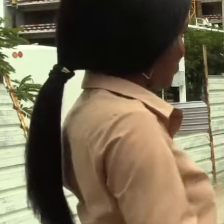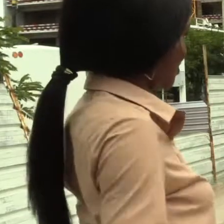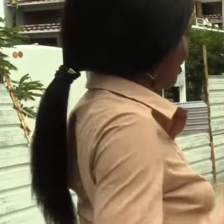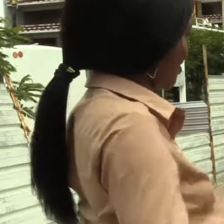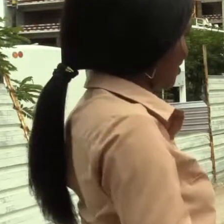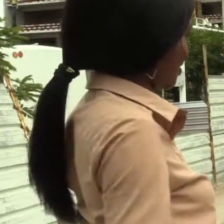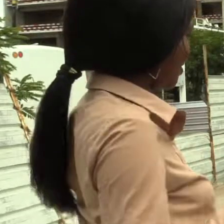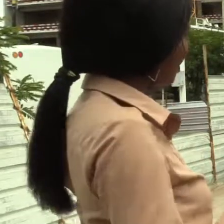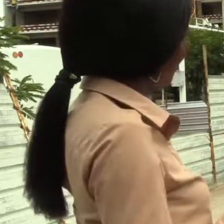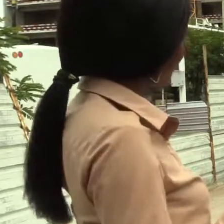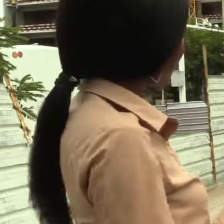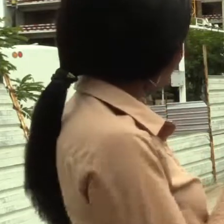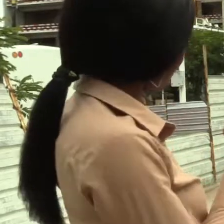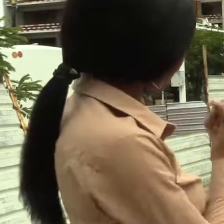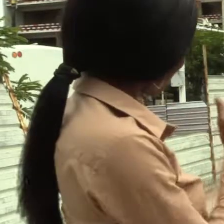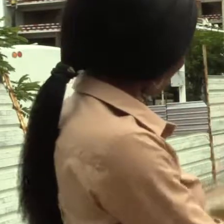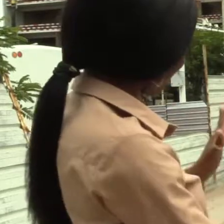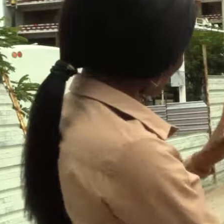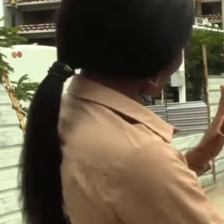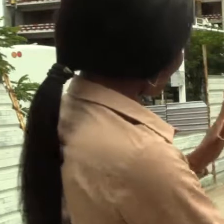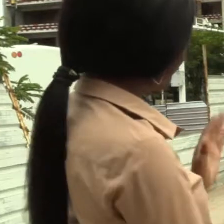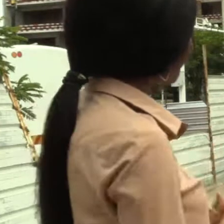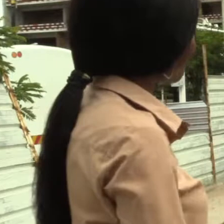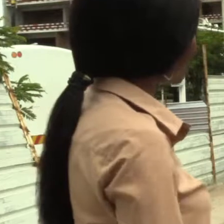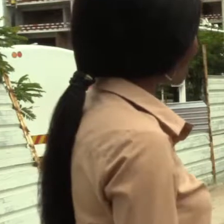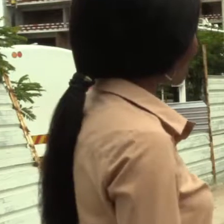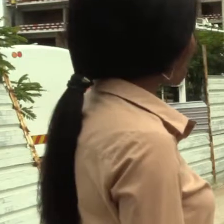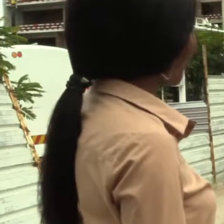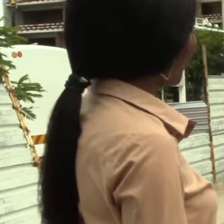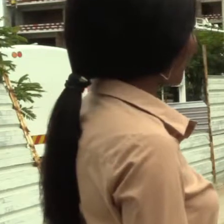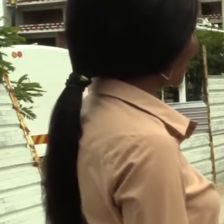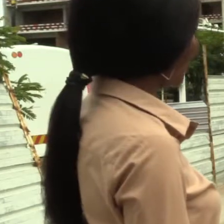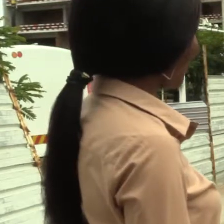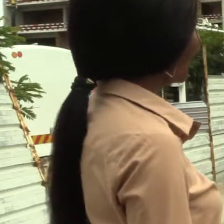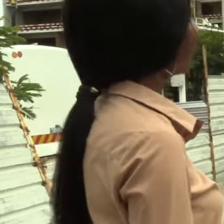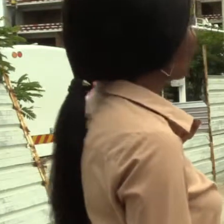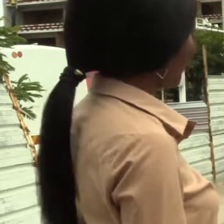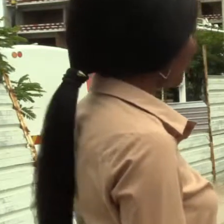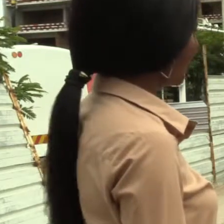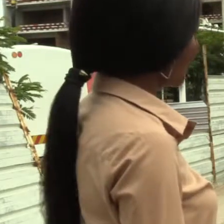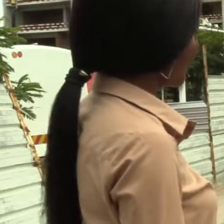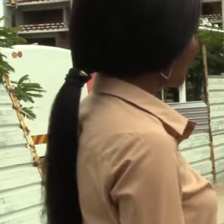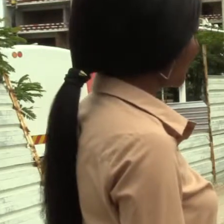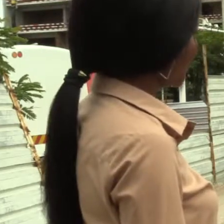Comboio Pode dizer sozinho? Avião